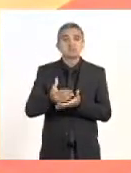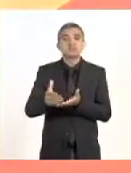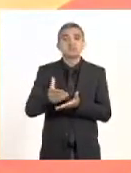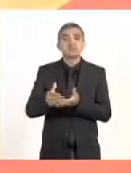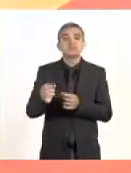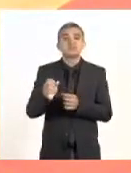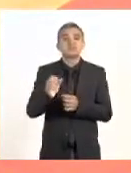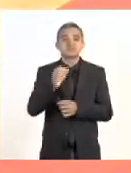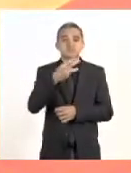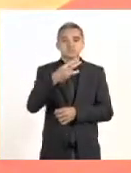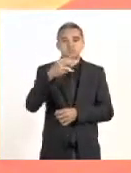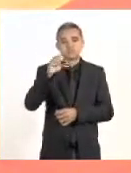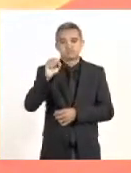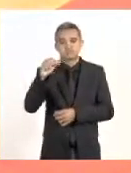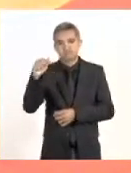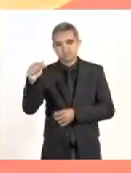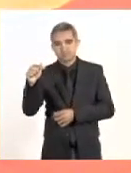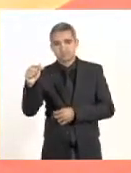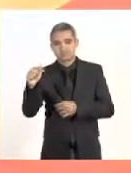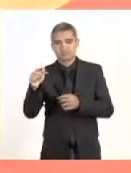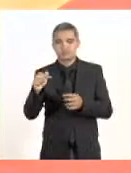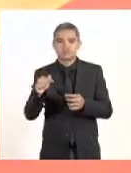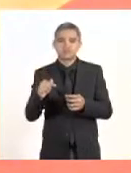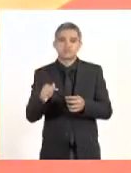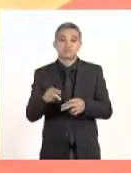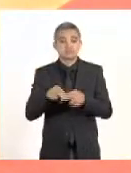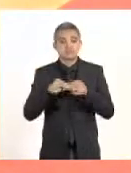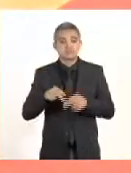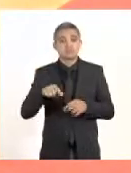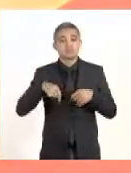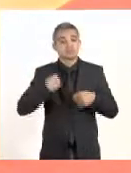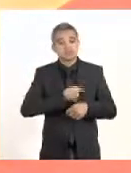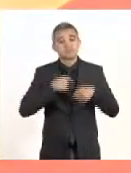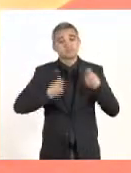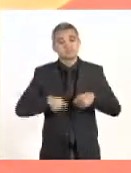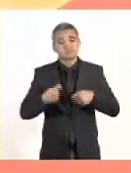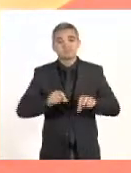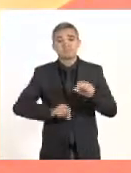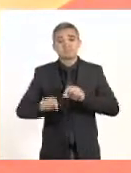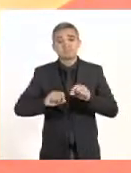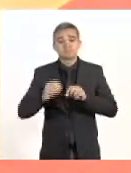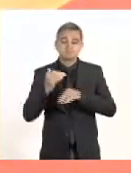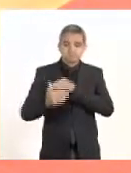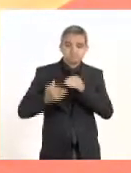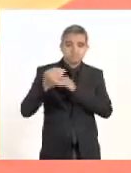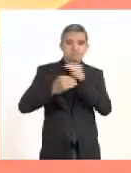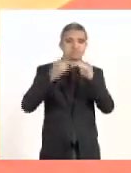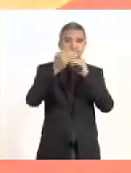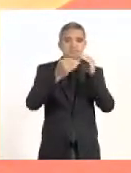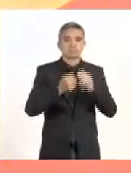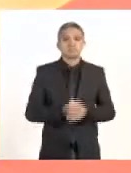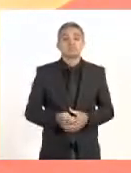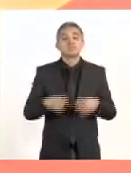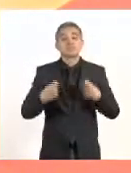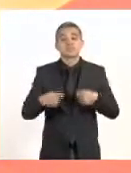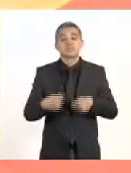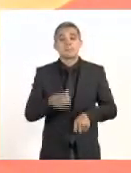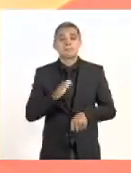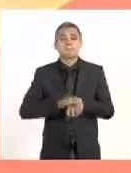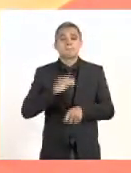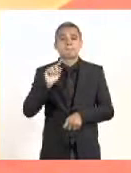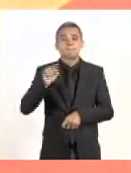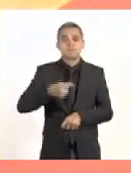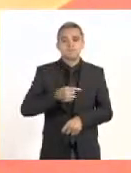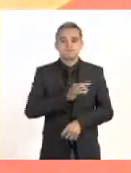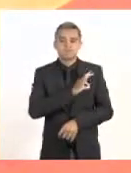Então, é preciso que nós possamos avançar, porque nós queremos minimamente que tenham mais, pelo menos, 1.000